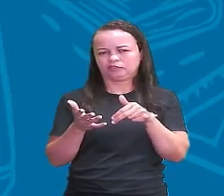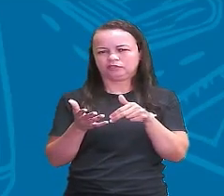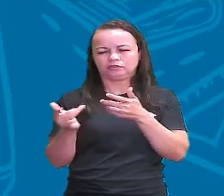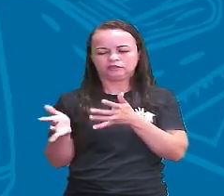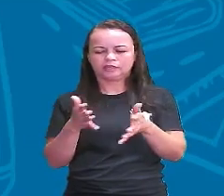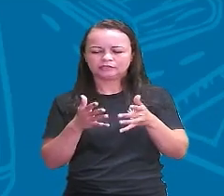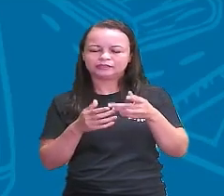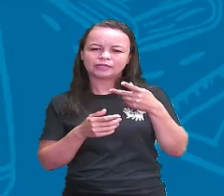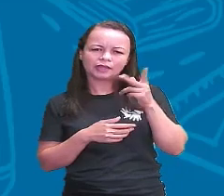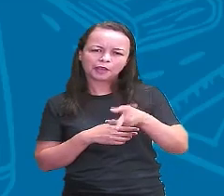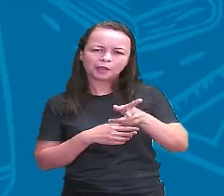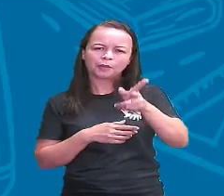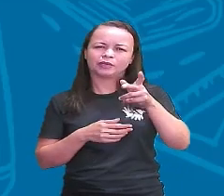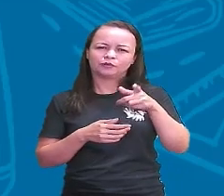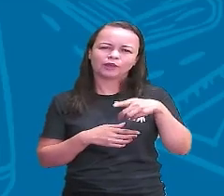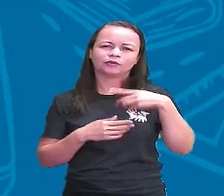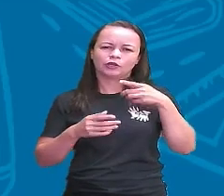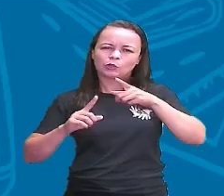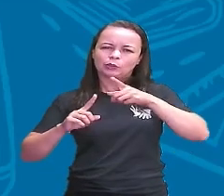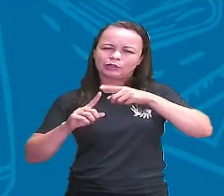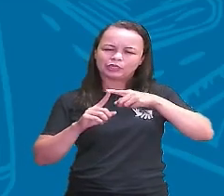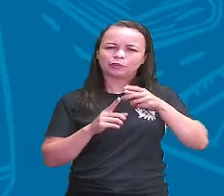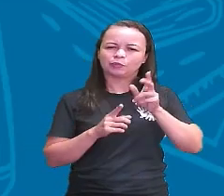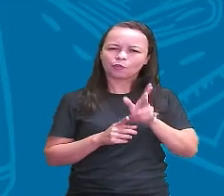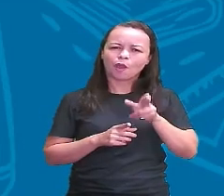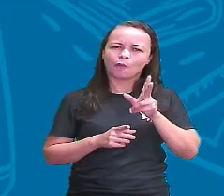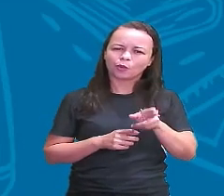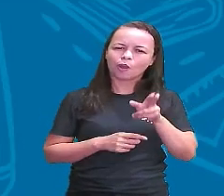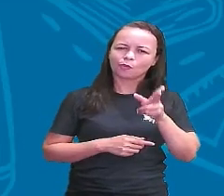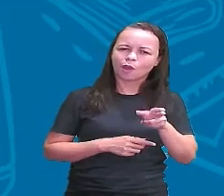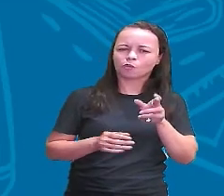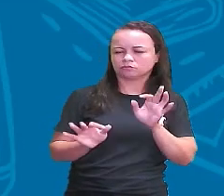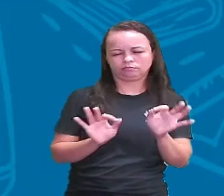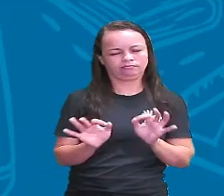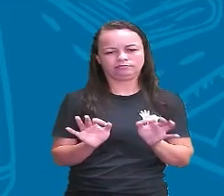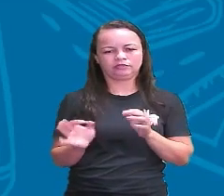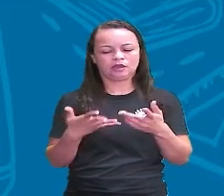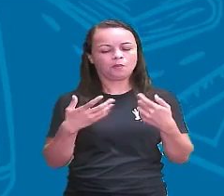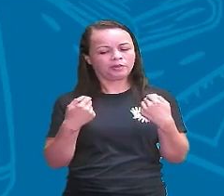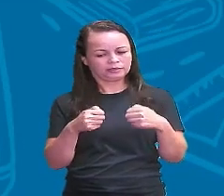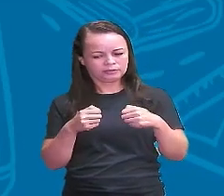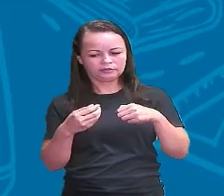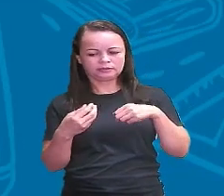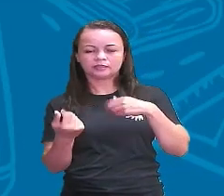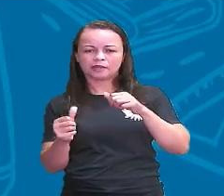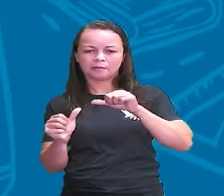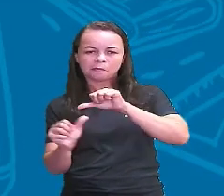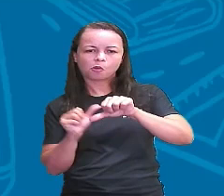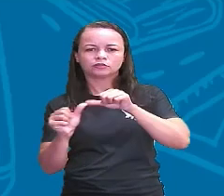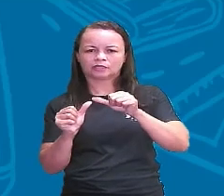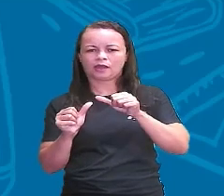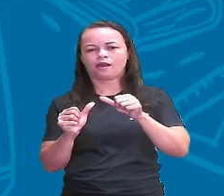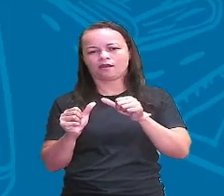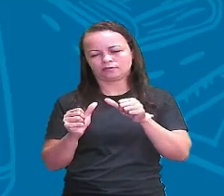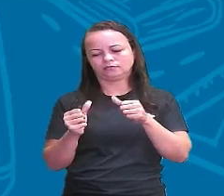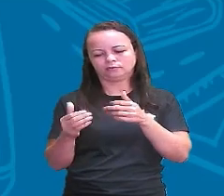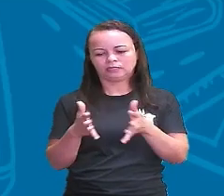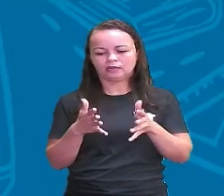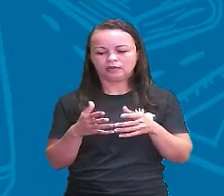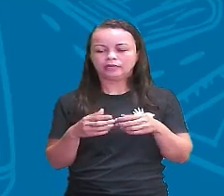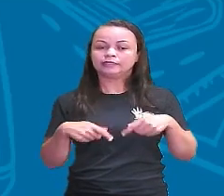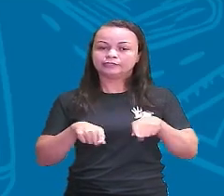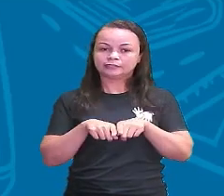não estar sempre comendo aquele mesmo tipo de coisa, tá certo? A alimentação, ela deve ser variada, deve ser equilibrada e deve